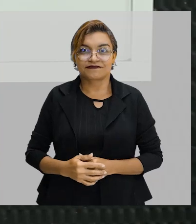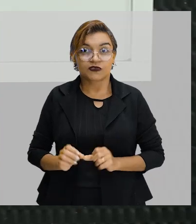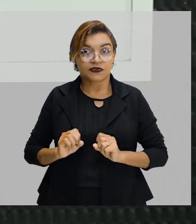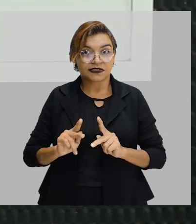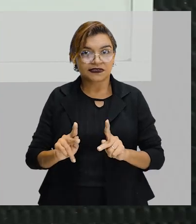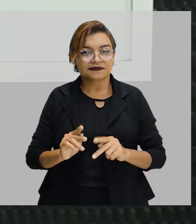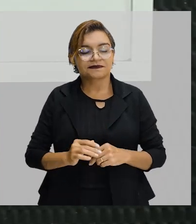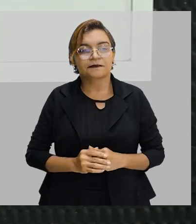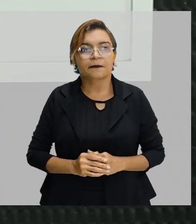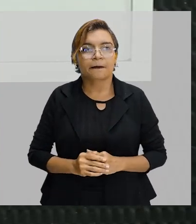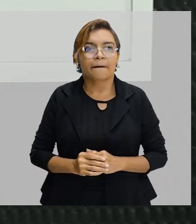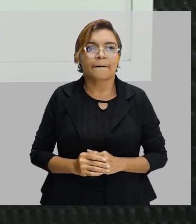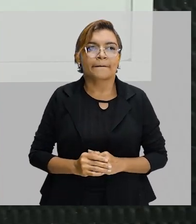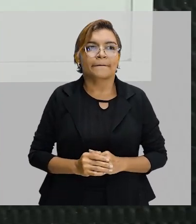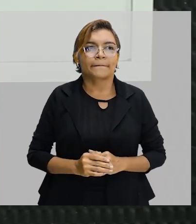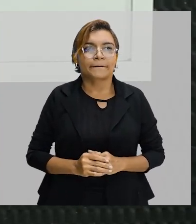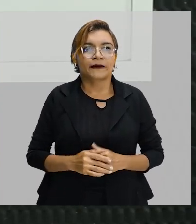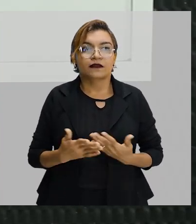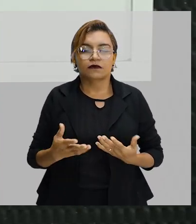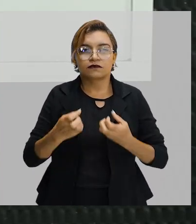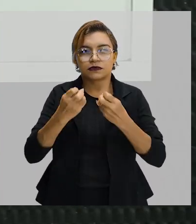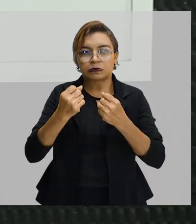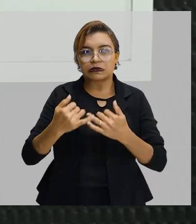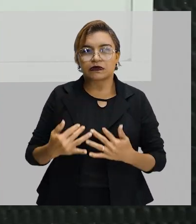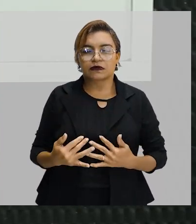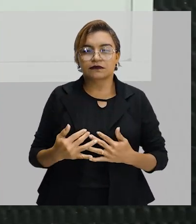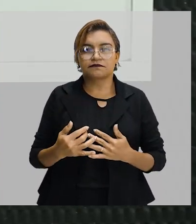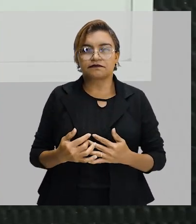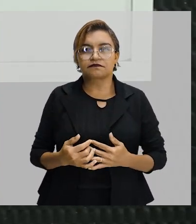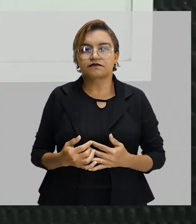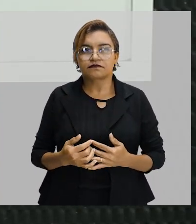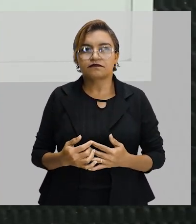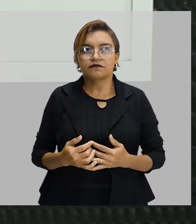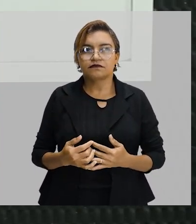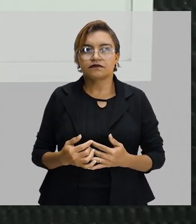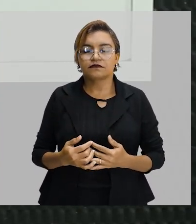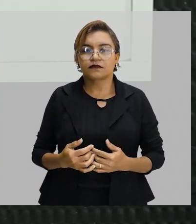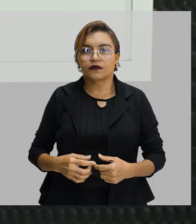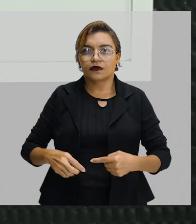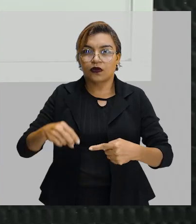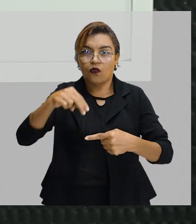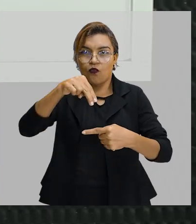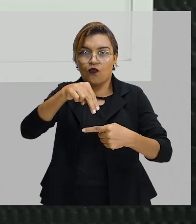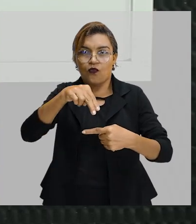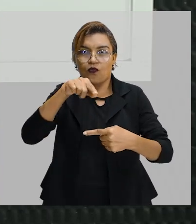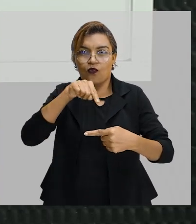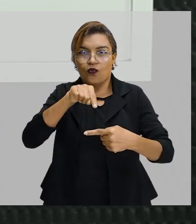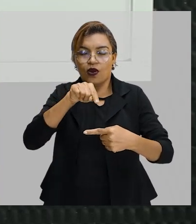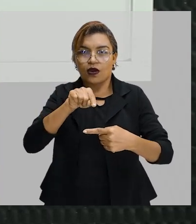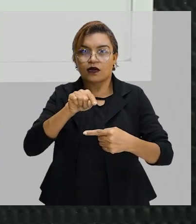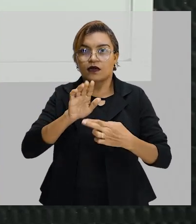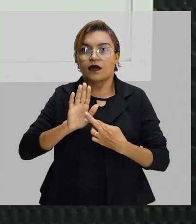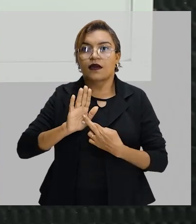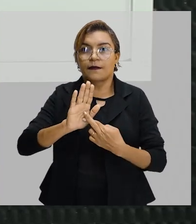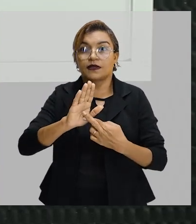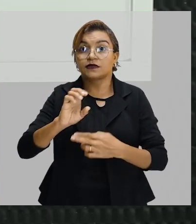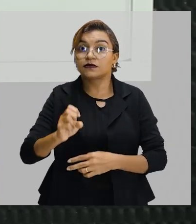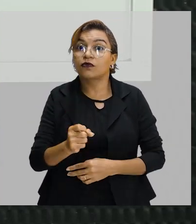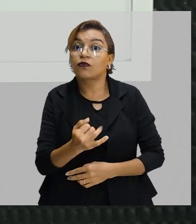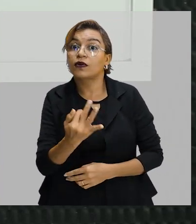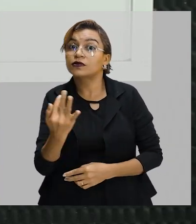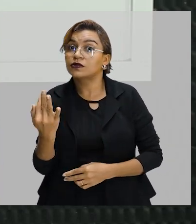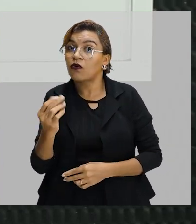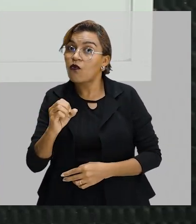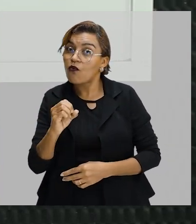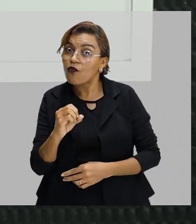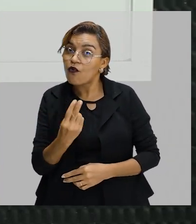ok? Então, só para definir aqui, o N pode ser a quantidade ou